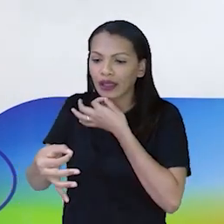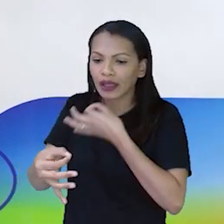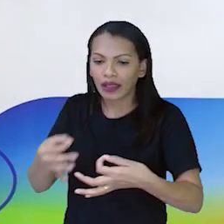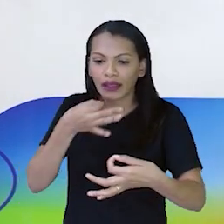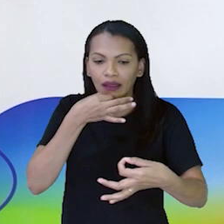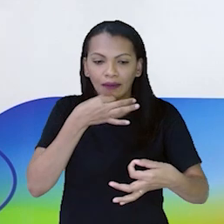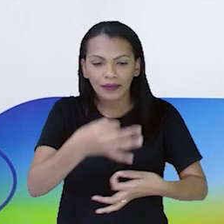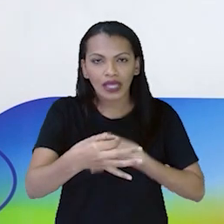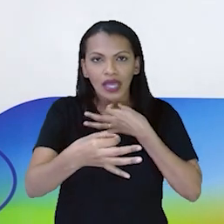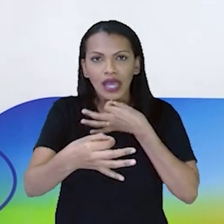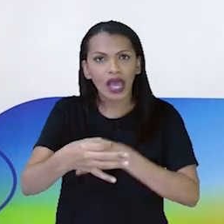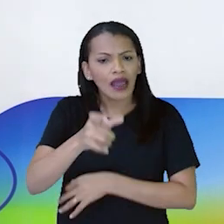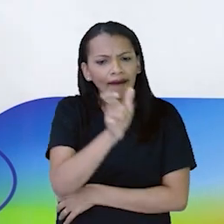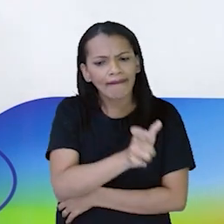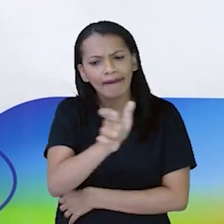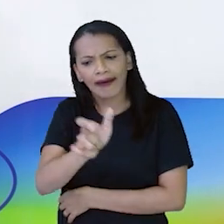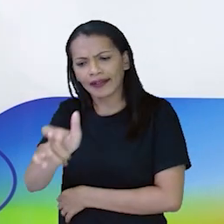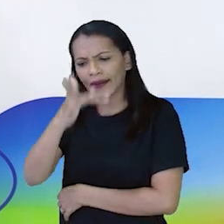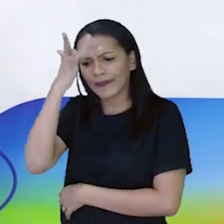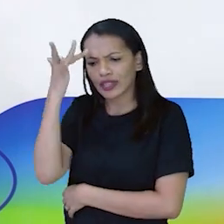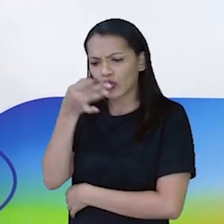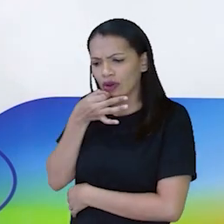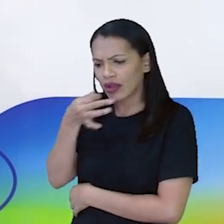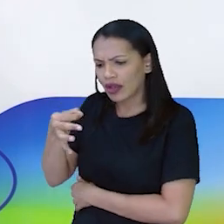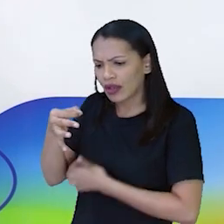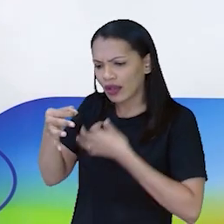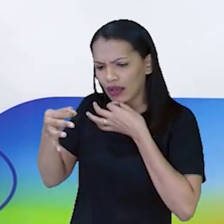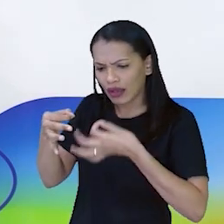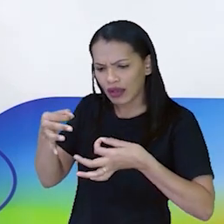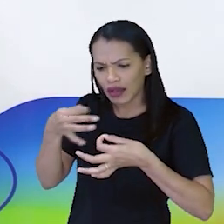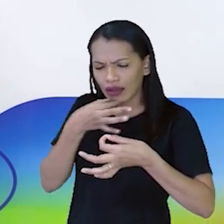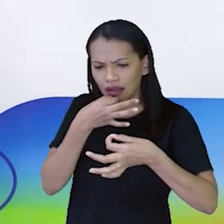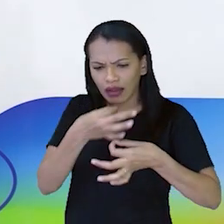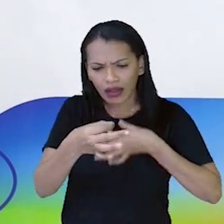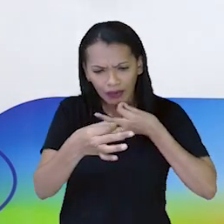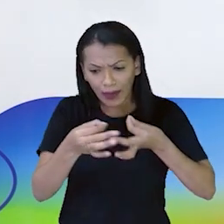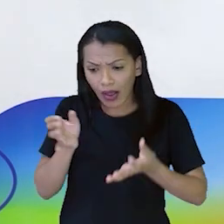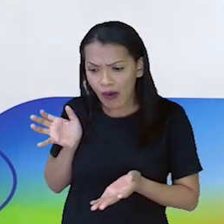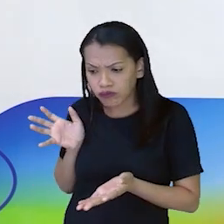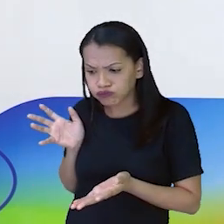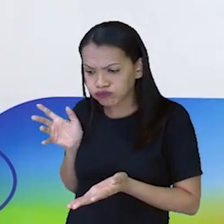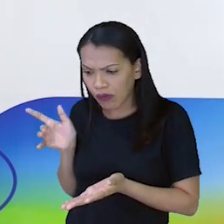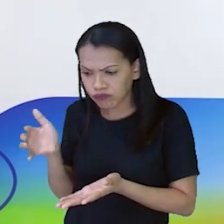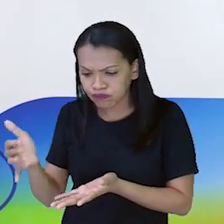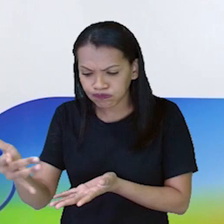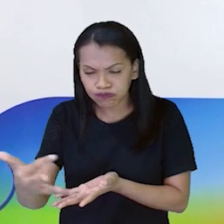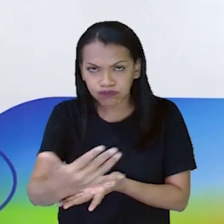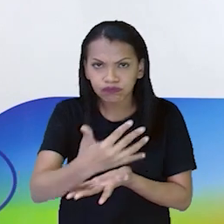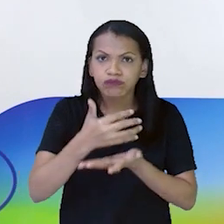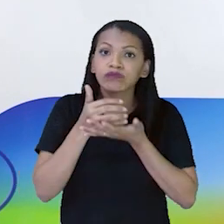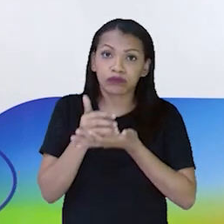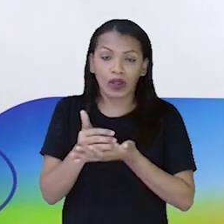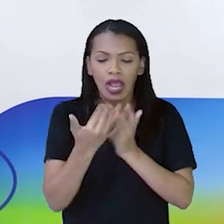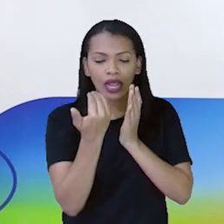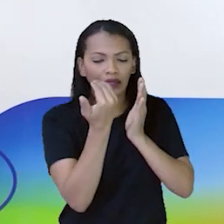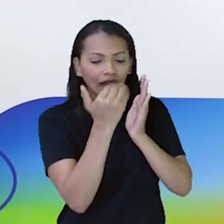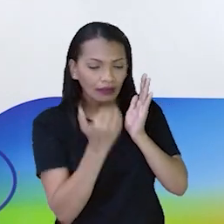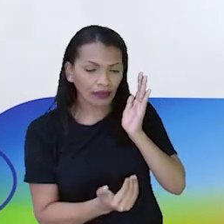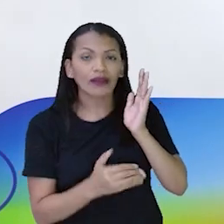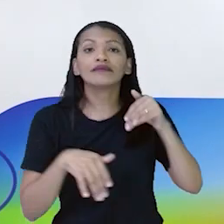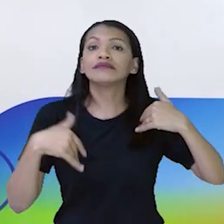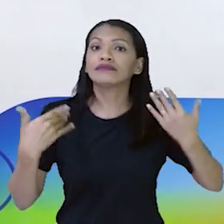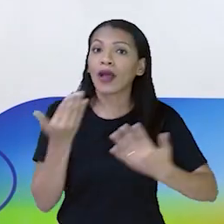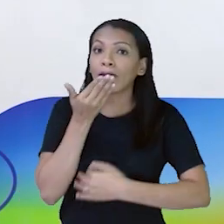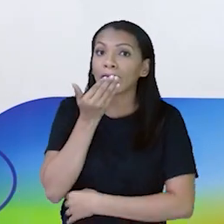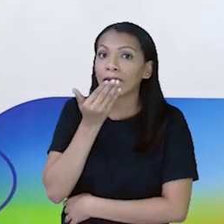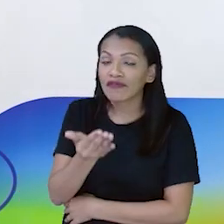deu a sua opinião e o fato que foi gerado foi o quê? A preferência daquela turma. Então, a preferência dessa turma aqui, a